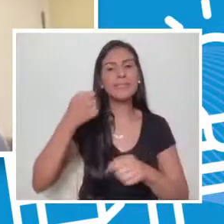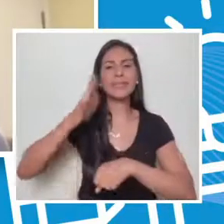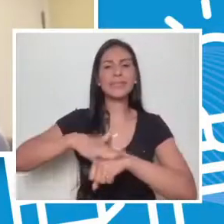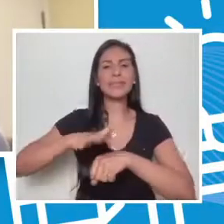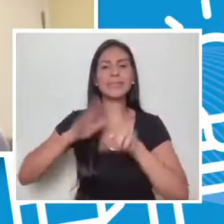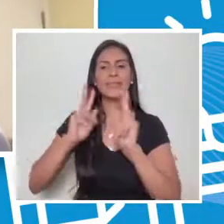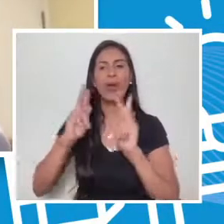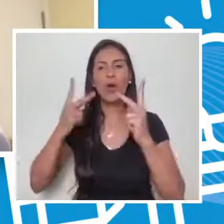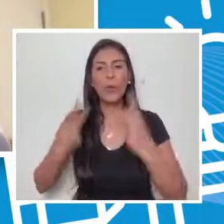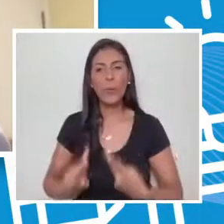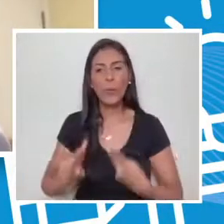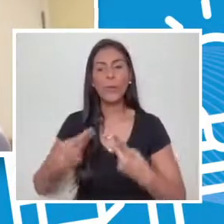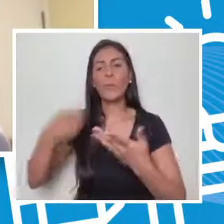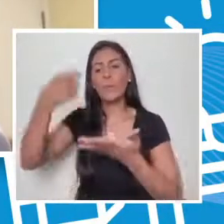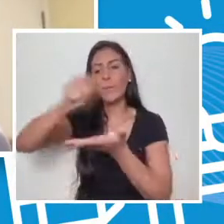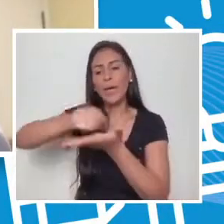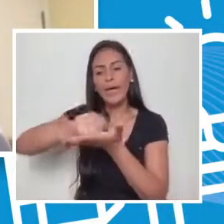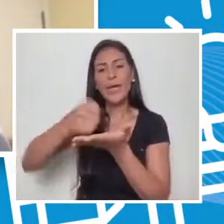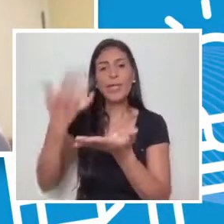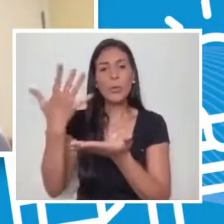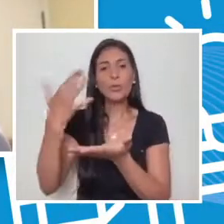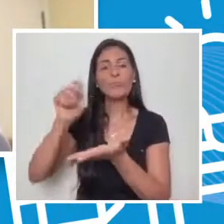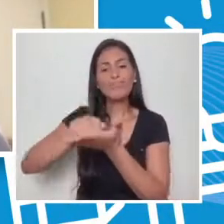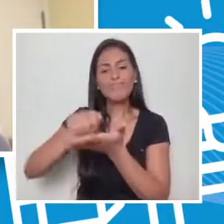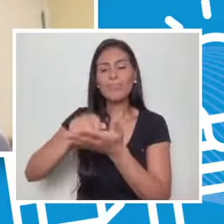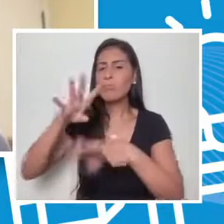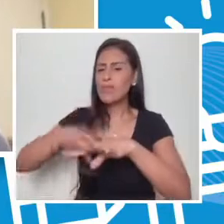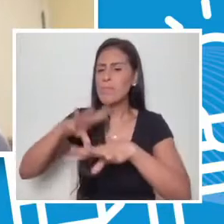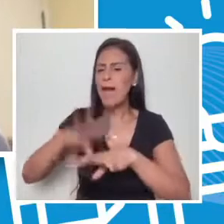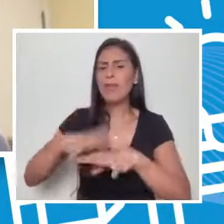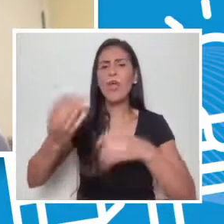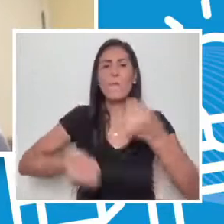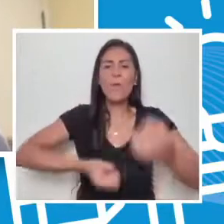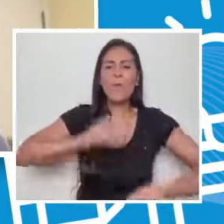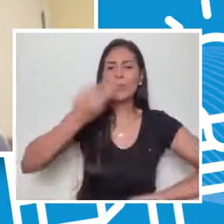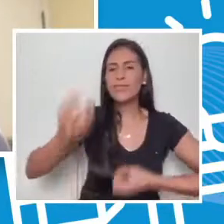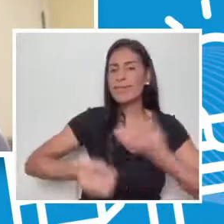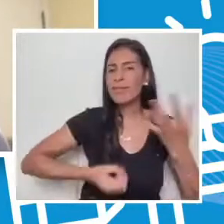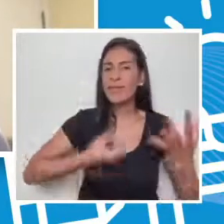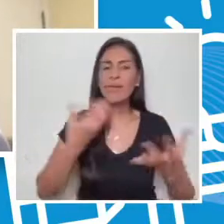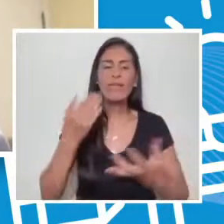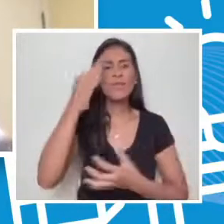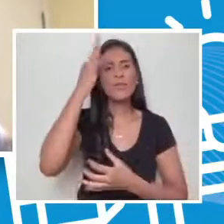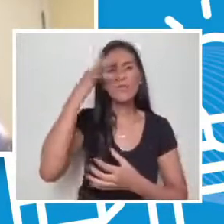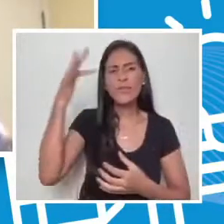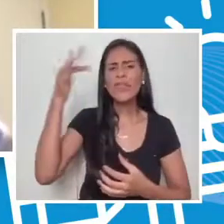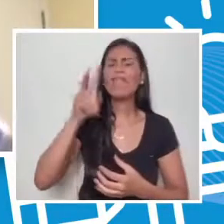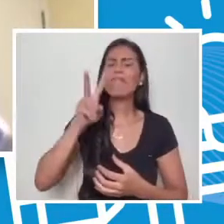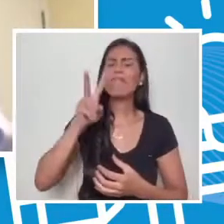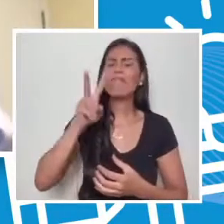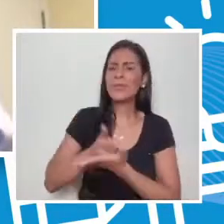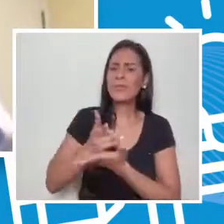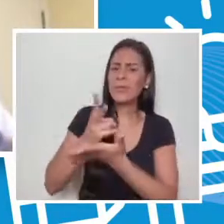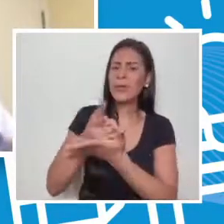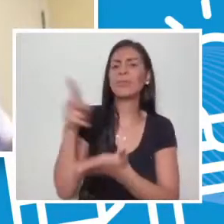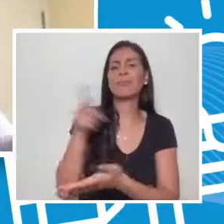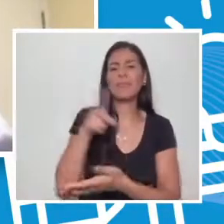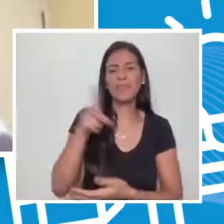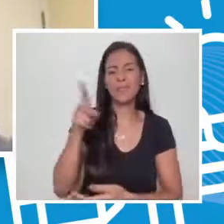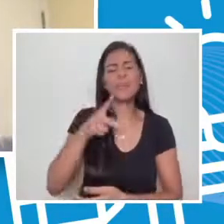e é inexoravelmente humano. A matemática, a poesia, a filosofia, e estaremos aí por muito tempo ainda.